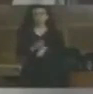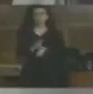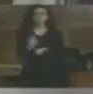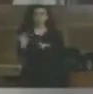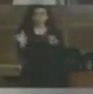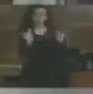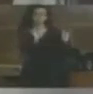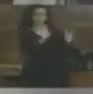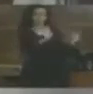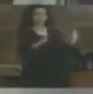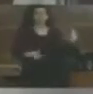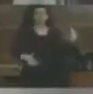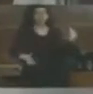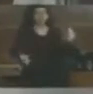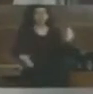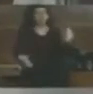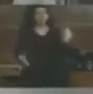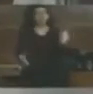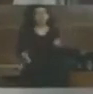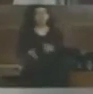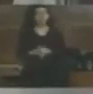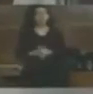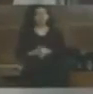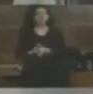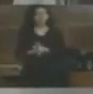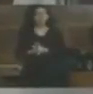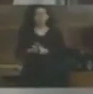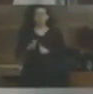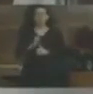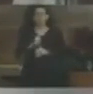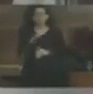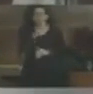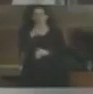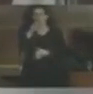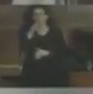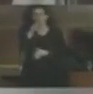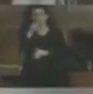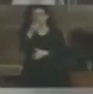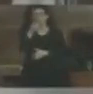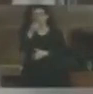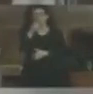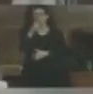né, bandidos subversivos ganham